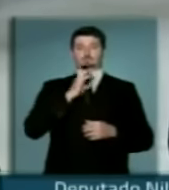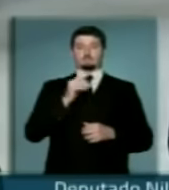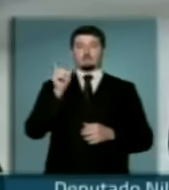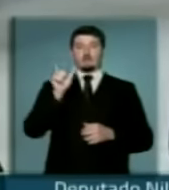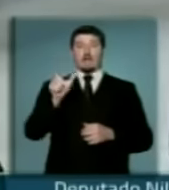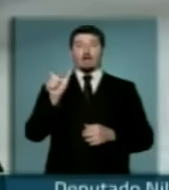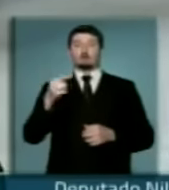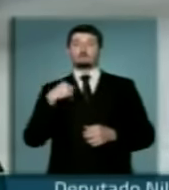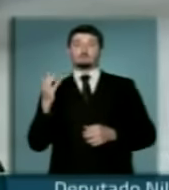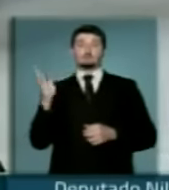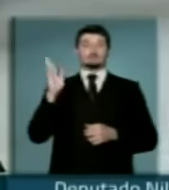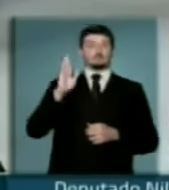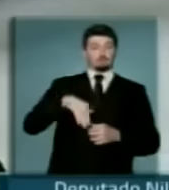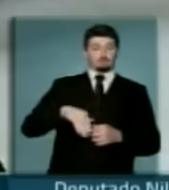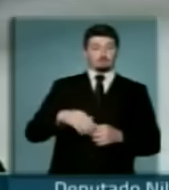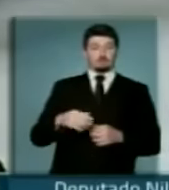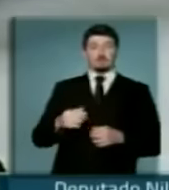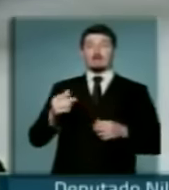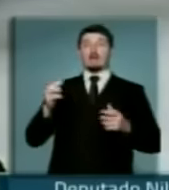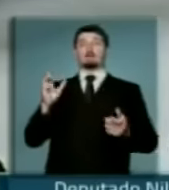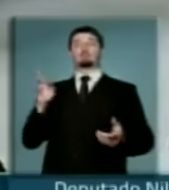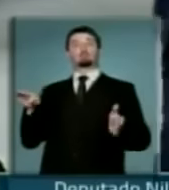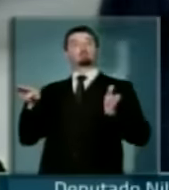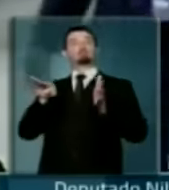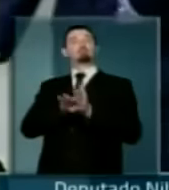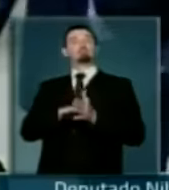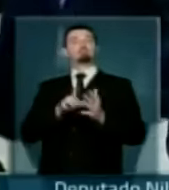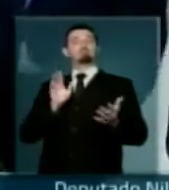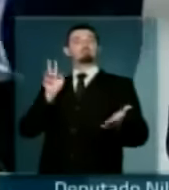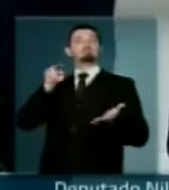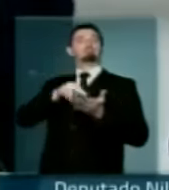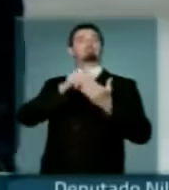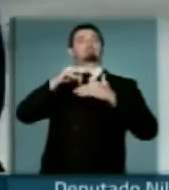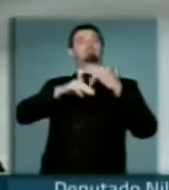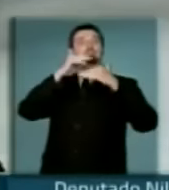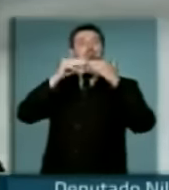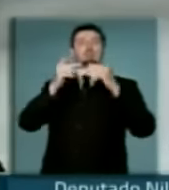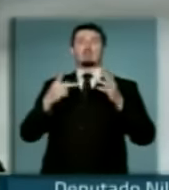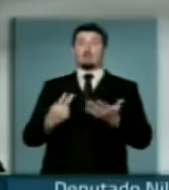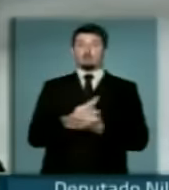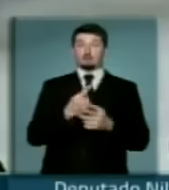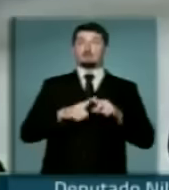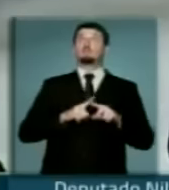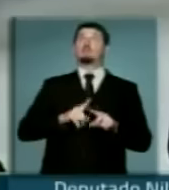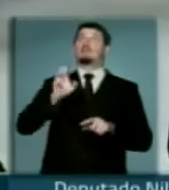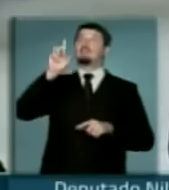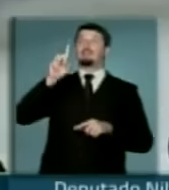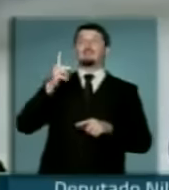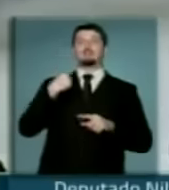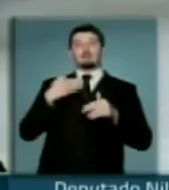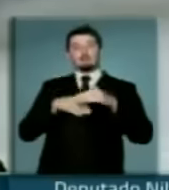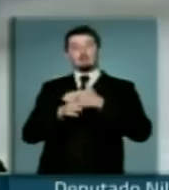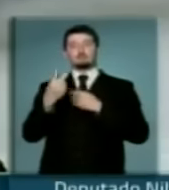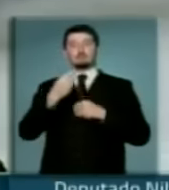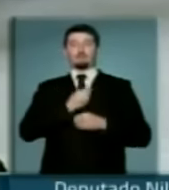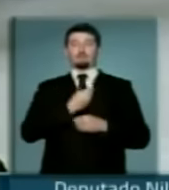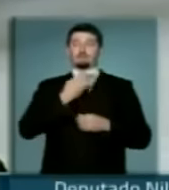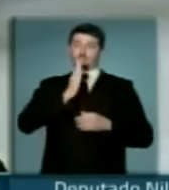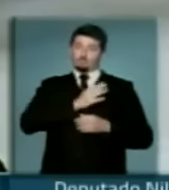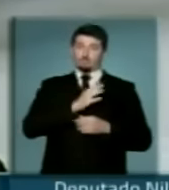você veio e onde você chegou até agora. E tudo isso aconteceu na sua vida porque Deus entrou na sua vida, entrou